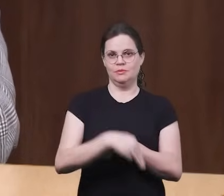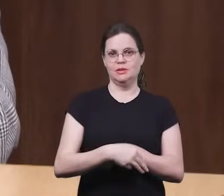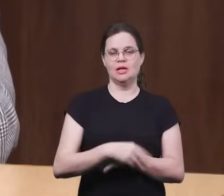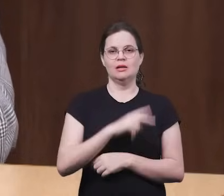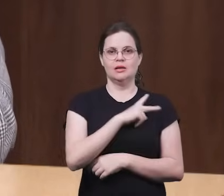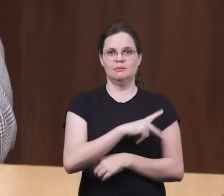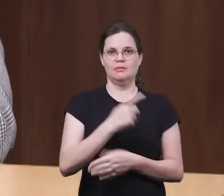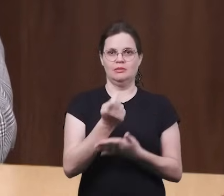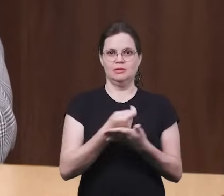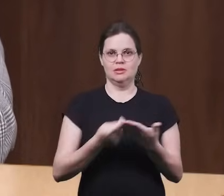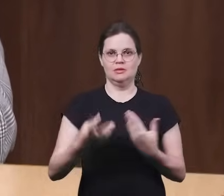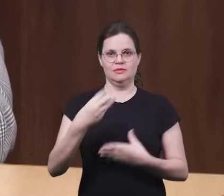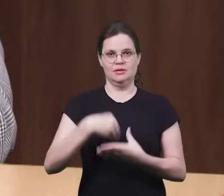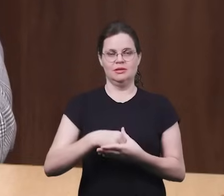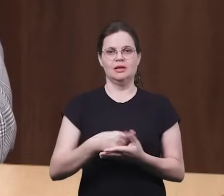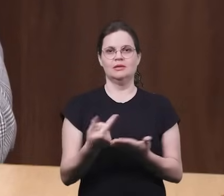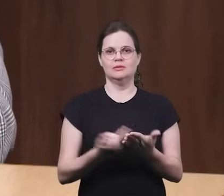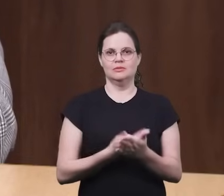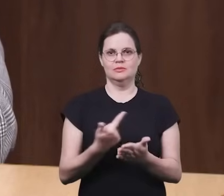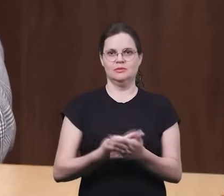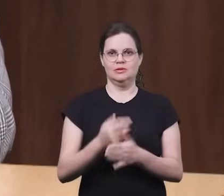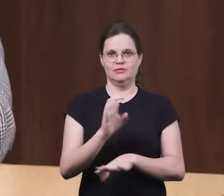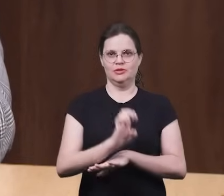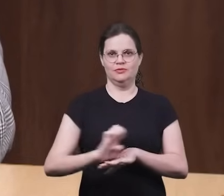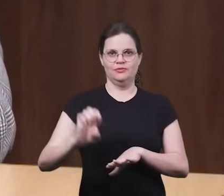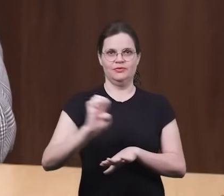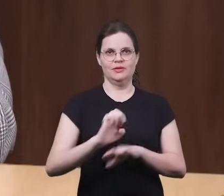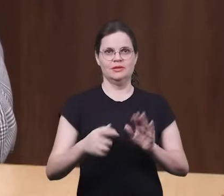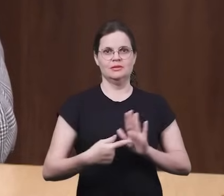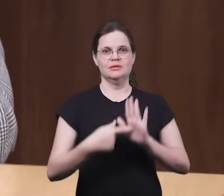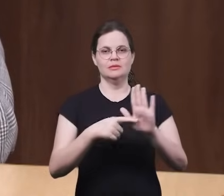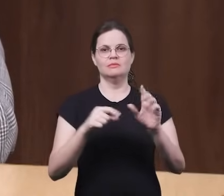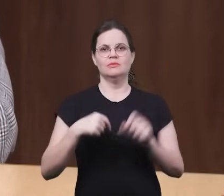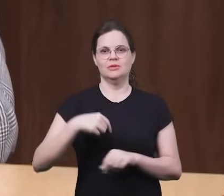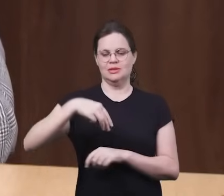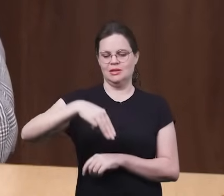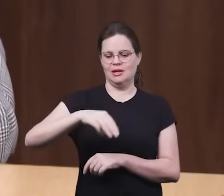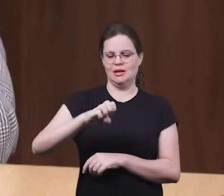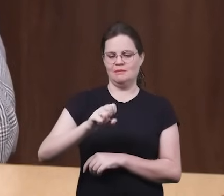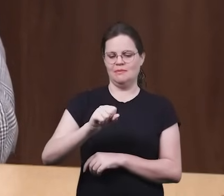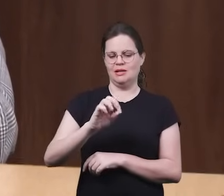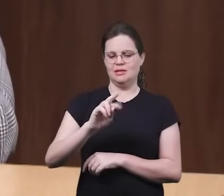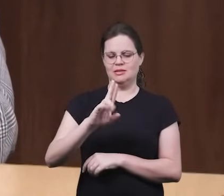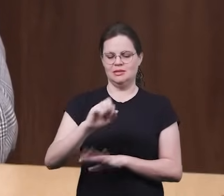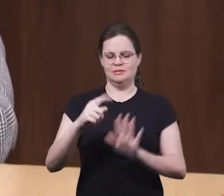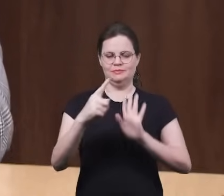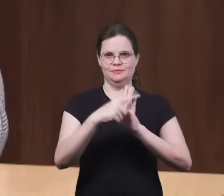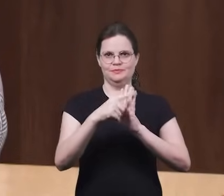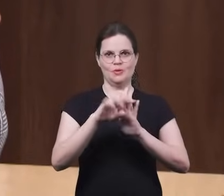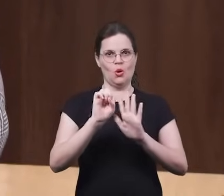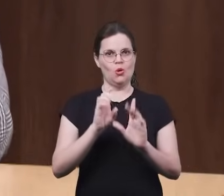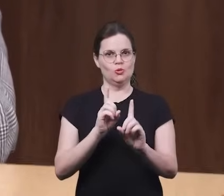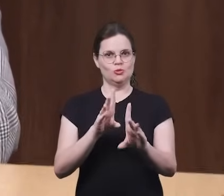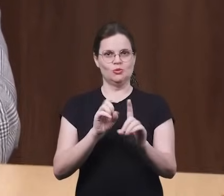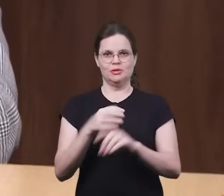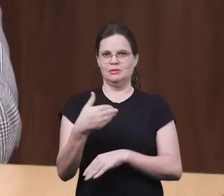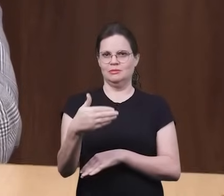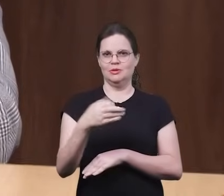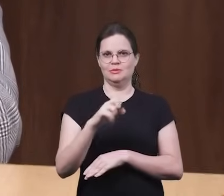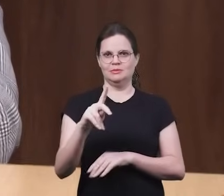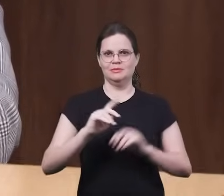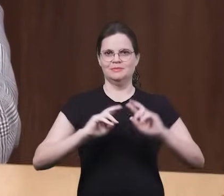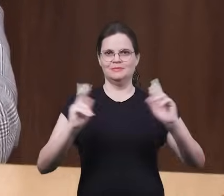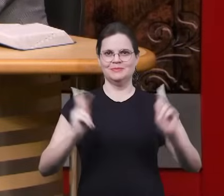ministério descrito pelo apóstolo Paulo na carta aos Efésios, é o ministério de mestre ou doutrinador, mas isso vai ficar para os